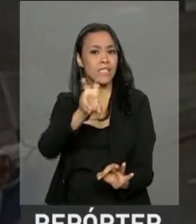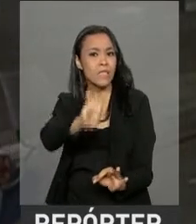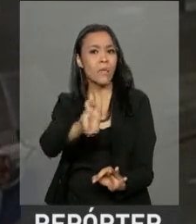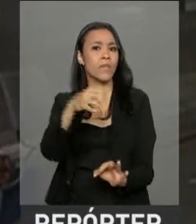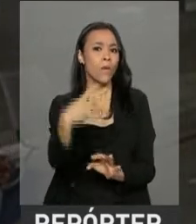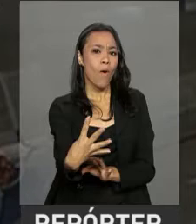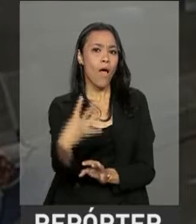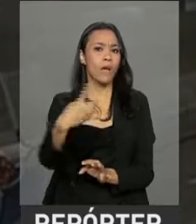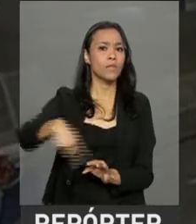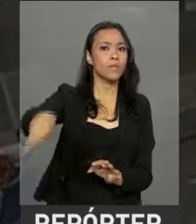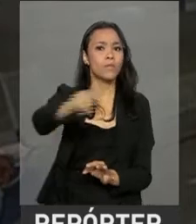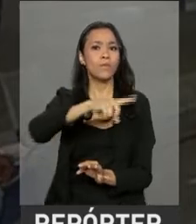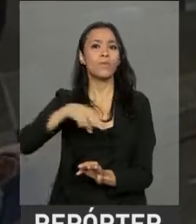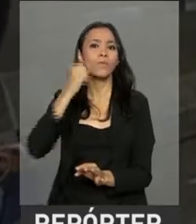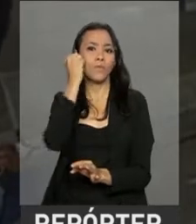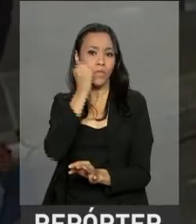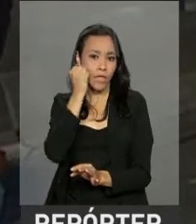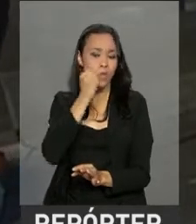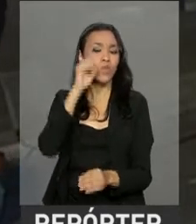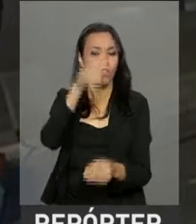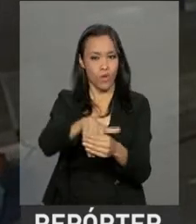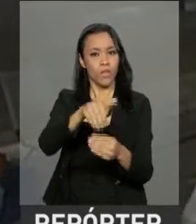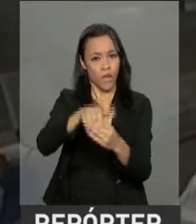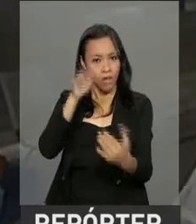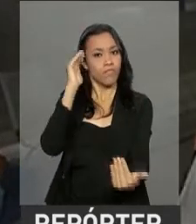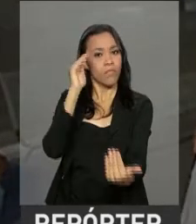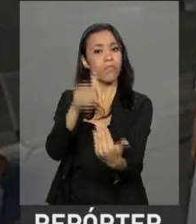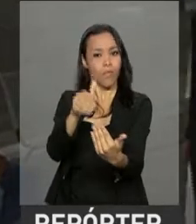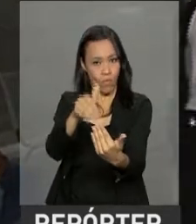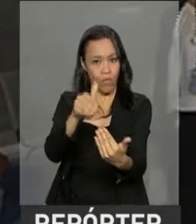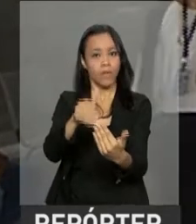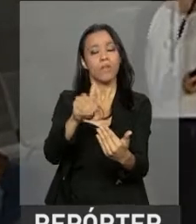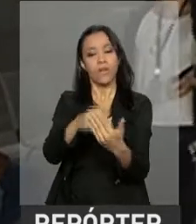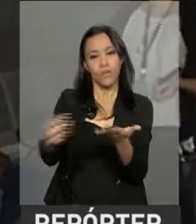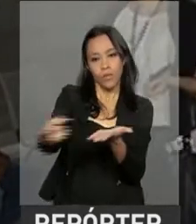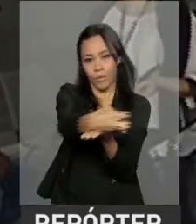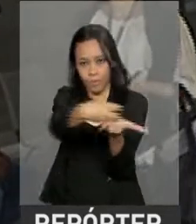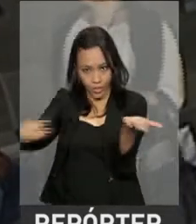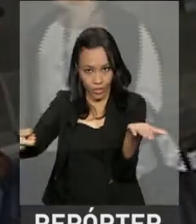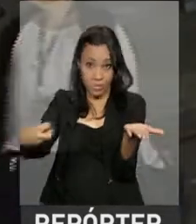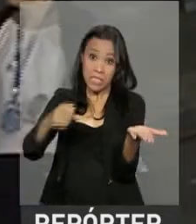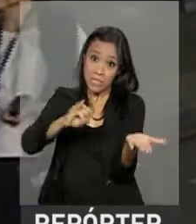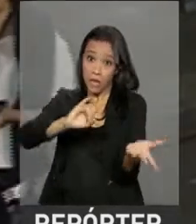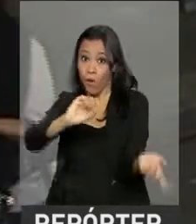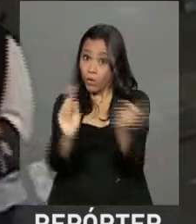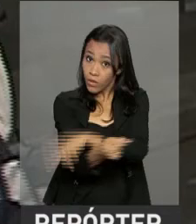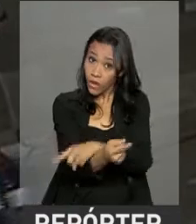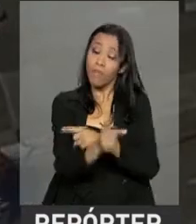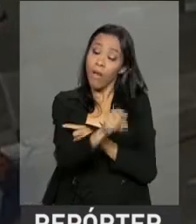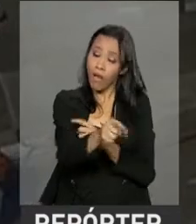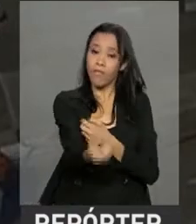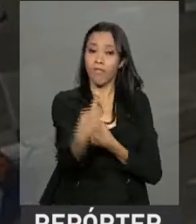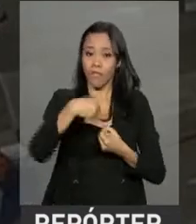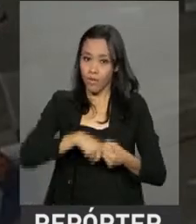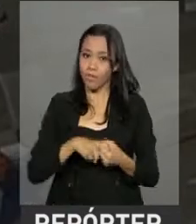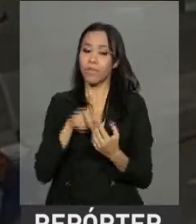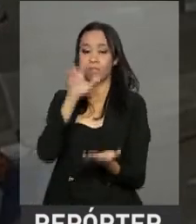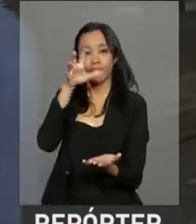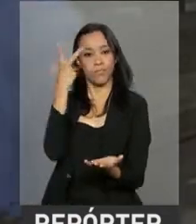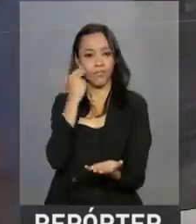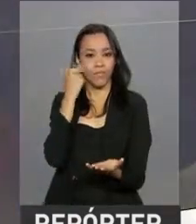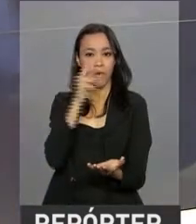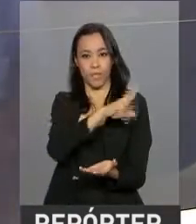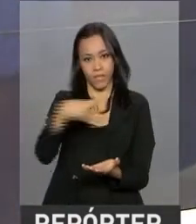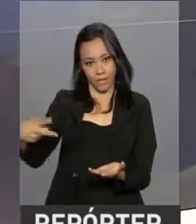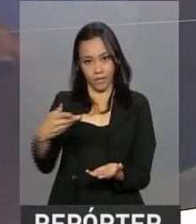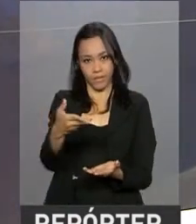54 dos 81 senadores votarem a favor do impeachment caso contrário ela retorna ao cargo eu volto